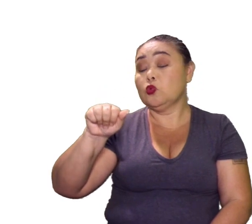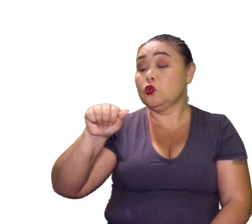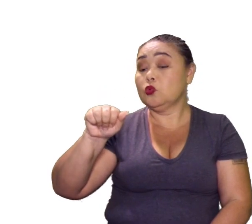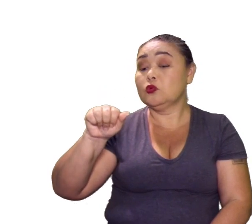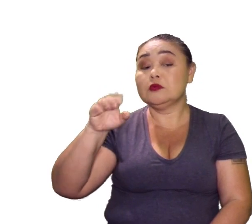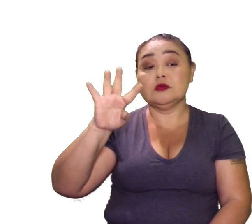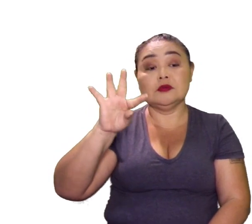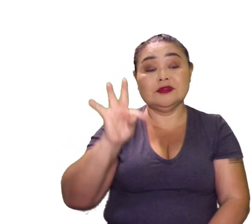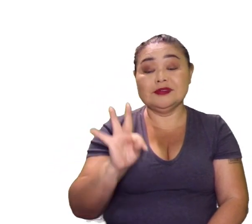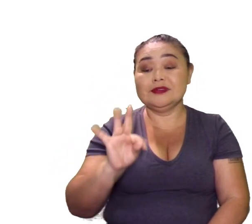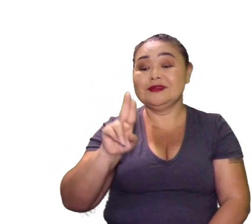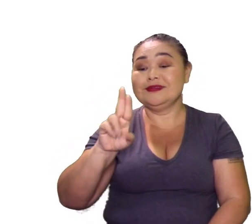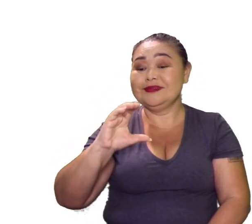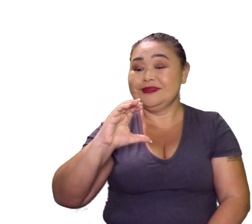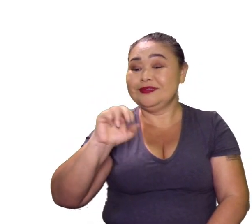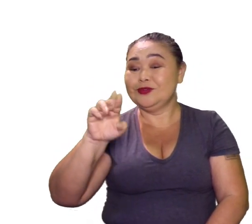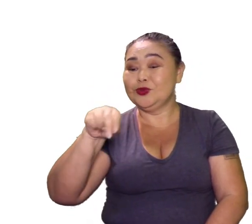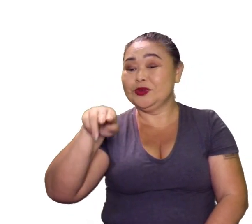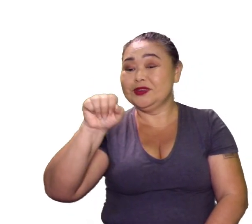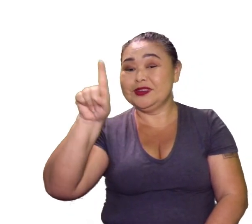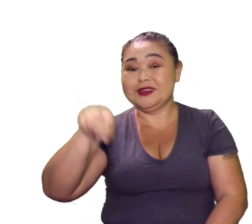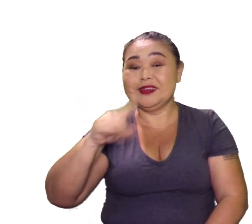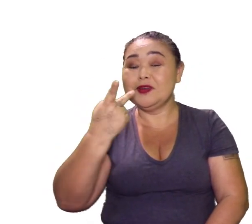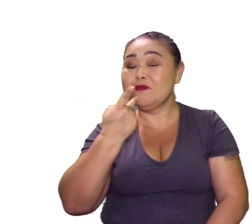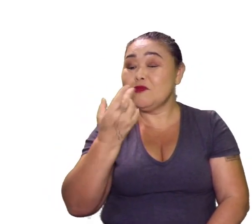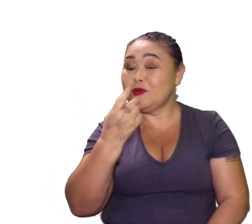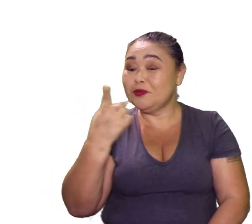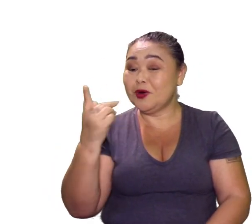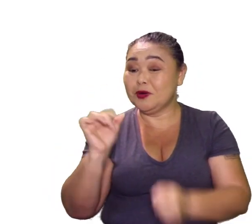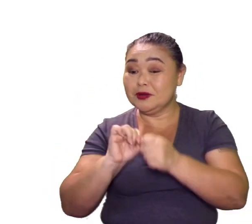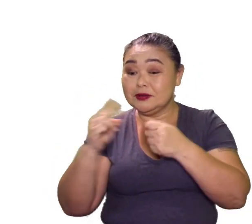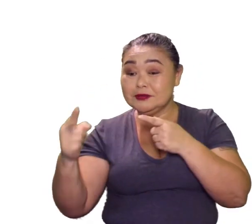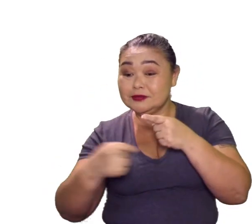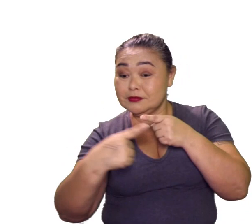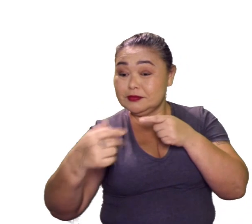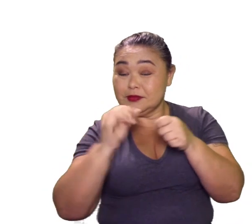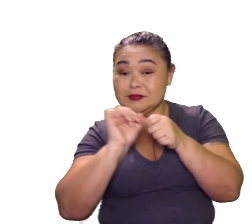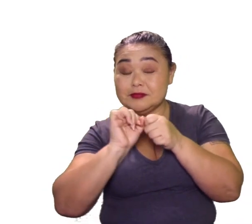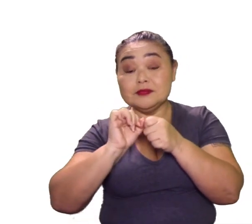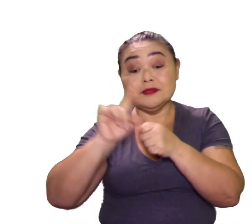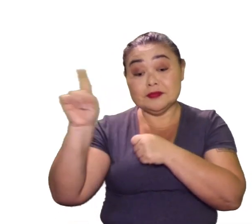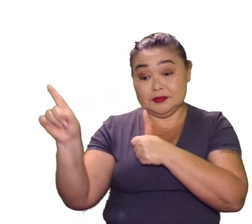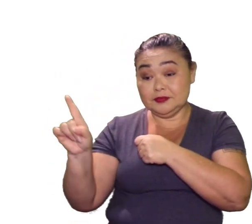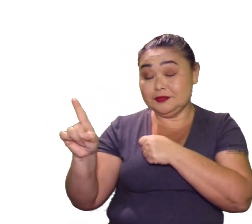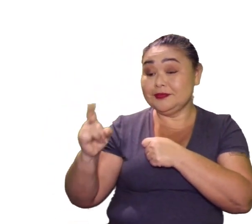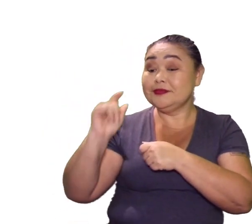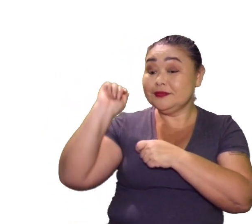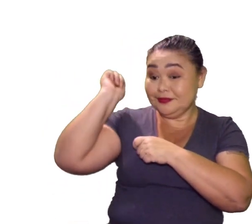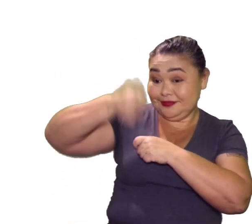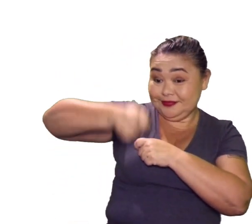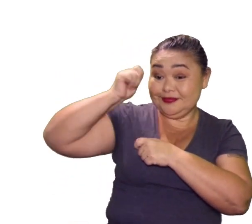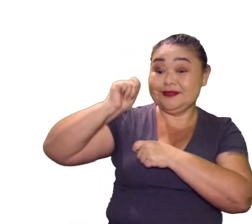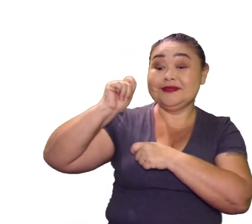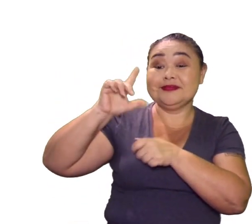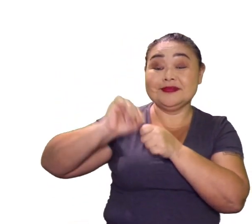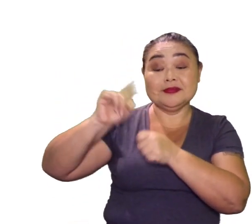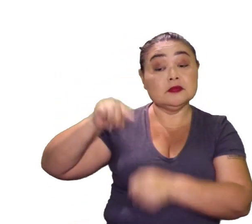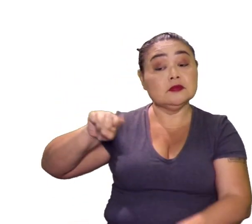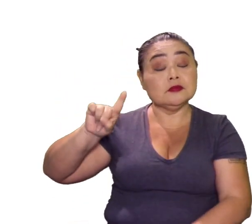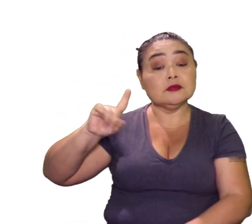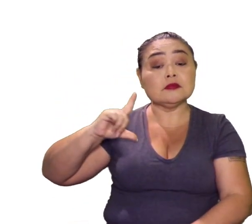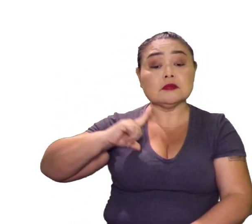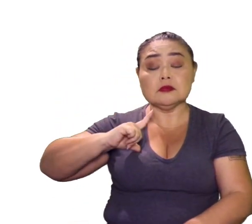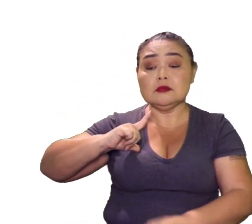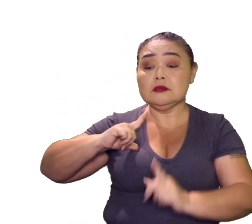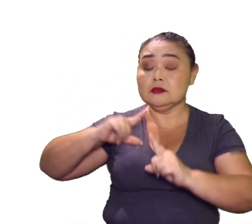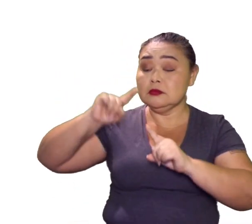de briga. Rapaz, isso aí eu já não sabia. Ele é bom de briga? Pois é. Né? O tucunaré, na realidade, quem é pescador, ele tem um pouco mais